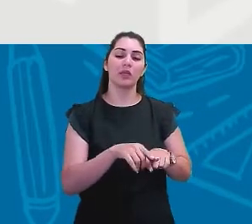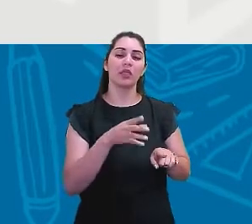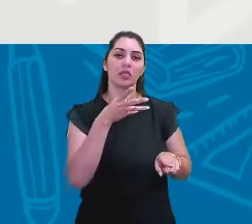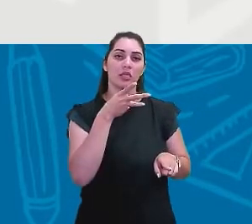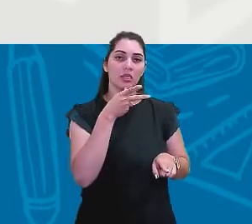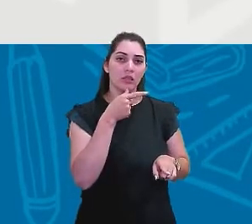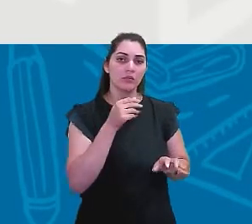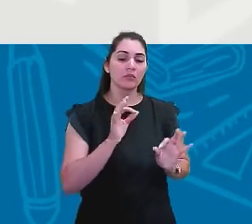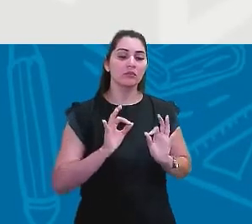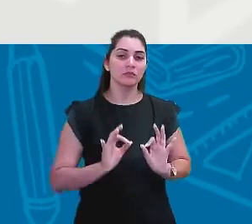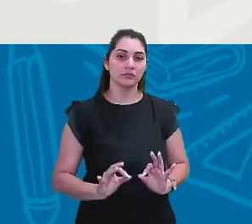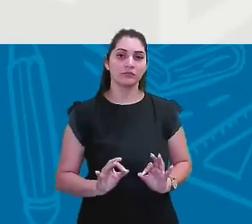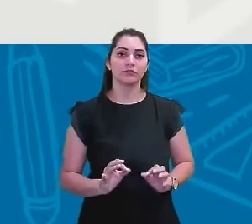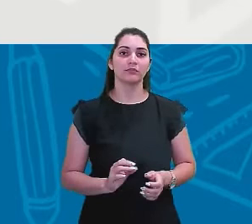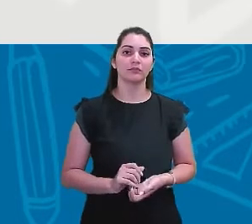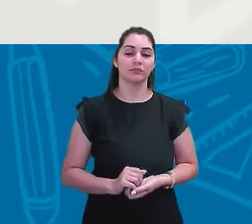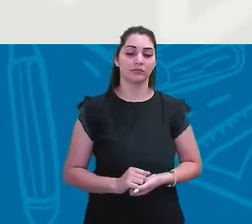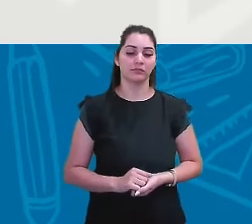certo?